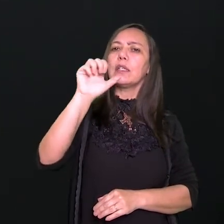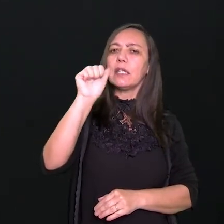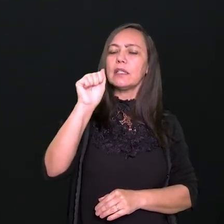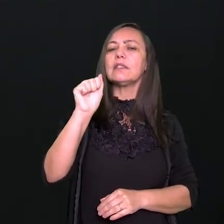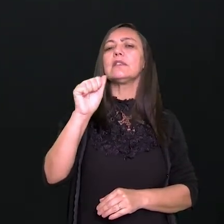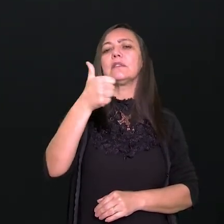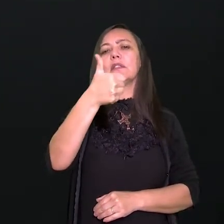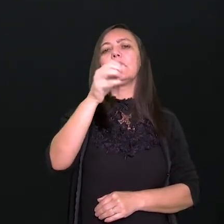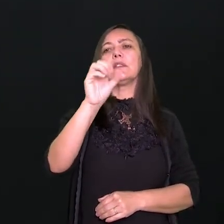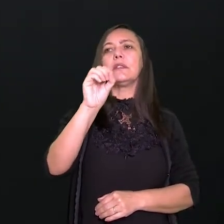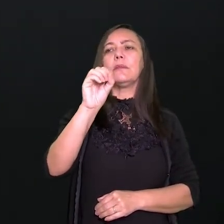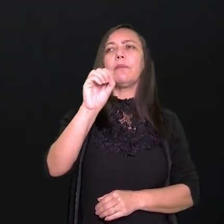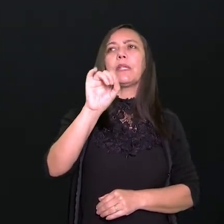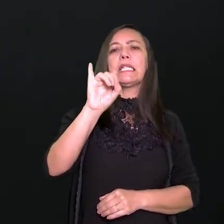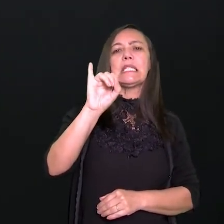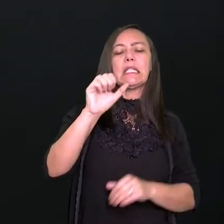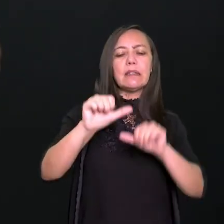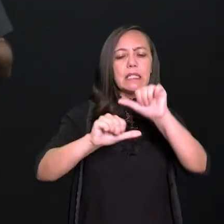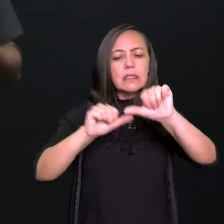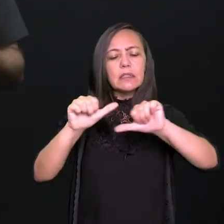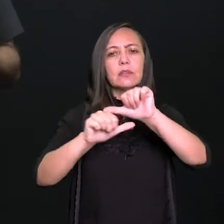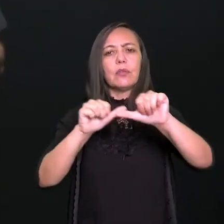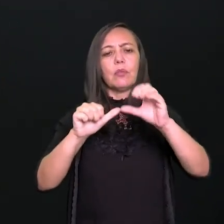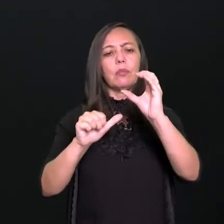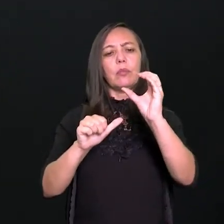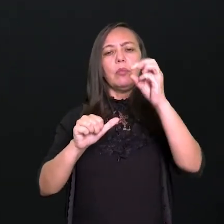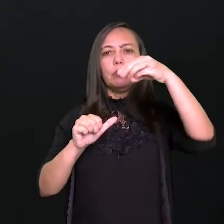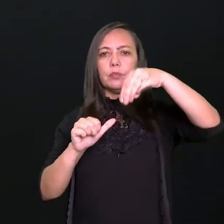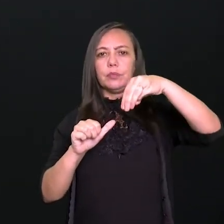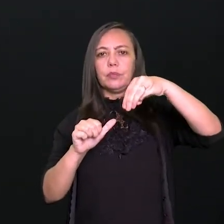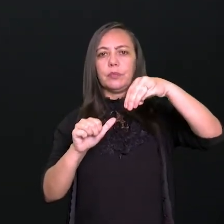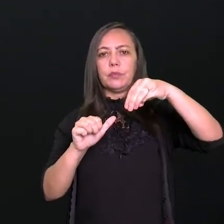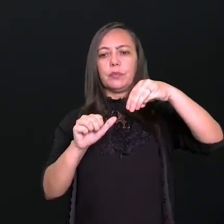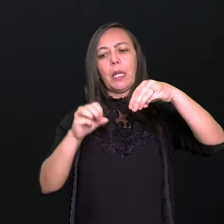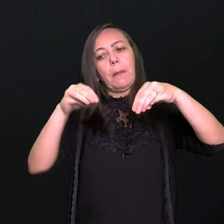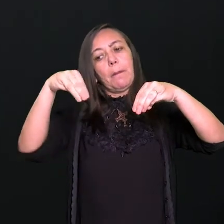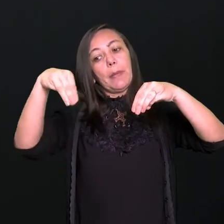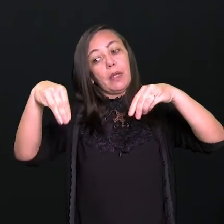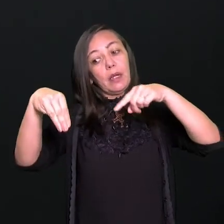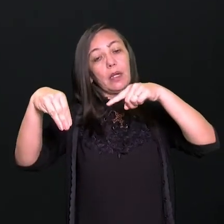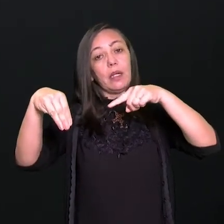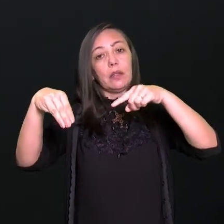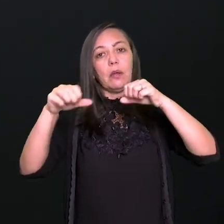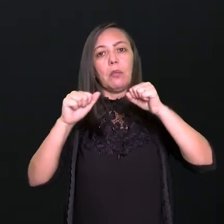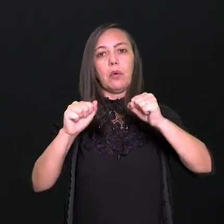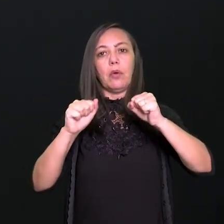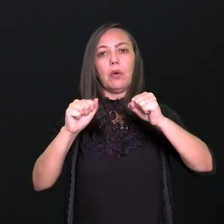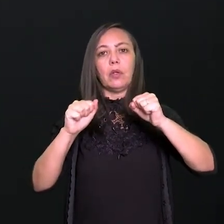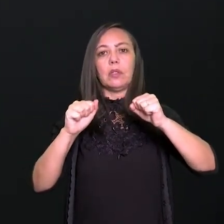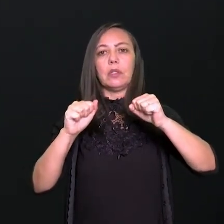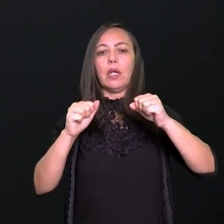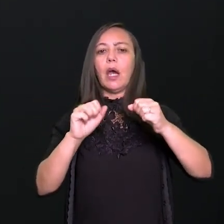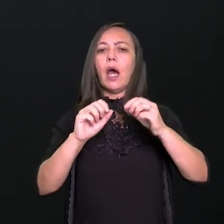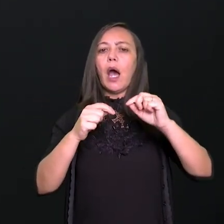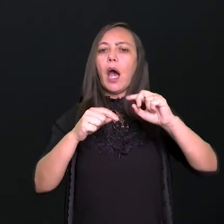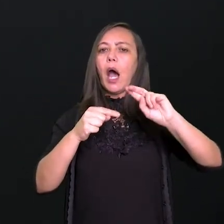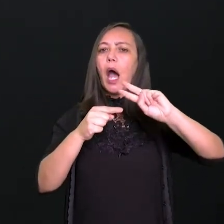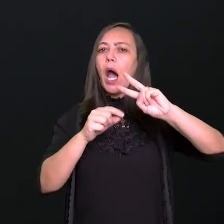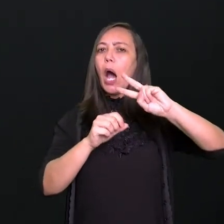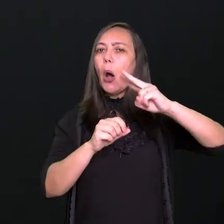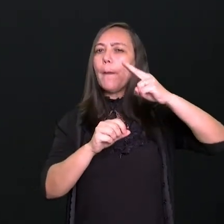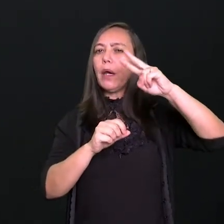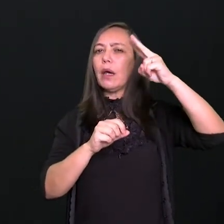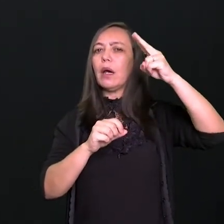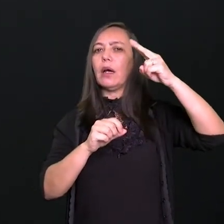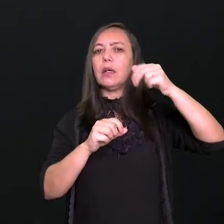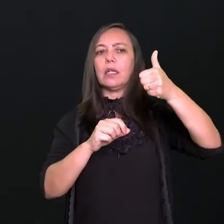que, se você vai transformar de um para o outro, pode ser que essa transformação seja aumentando em 100,